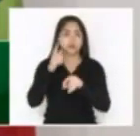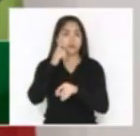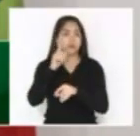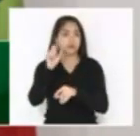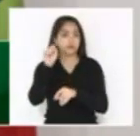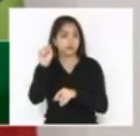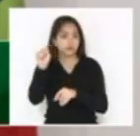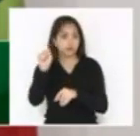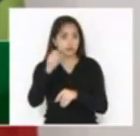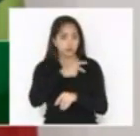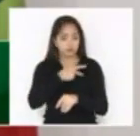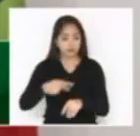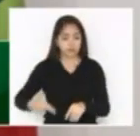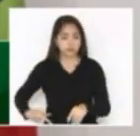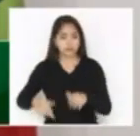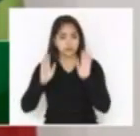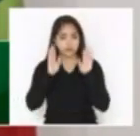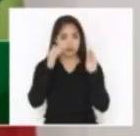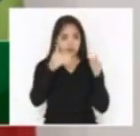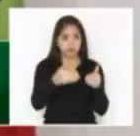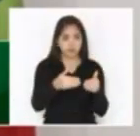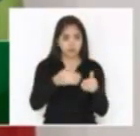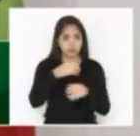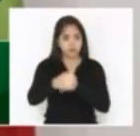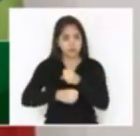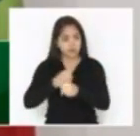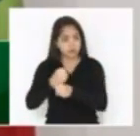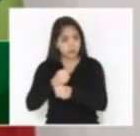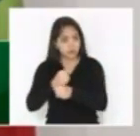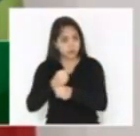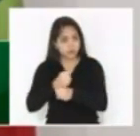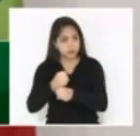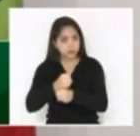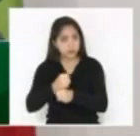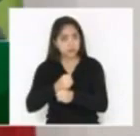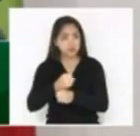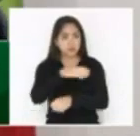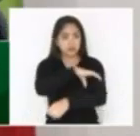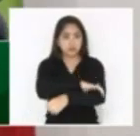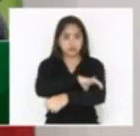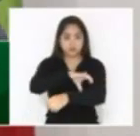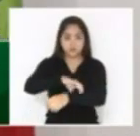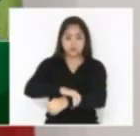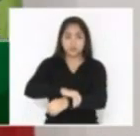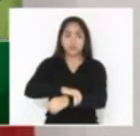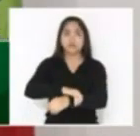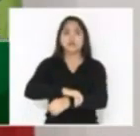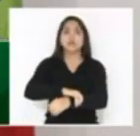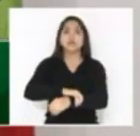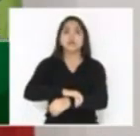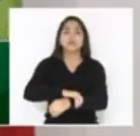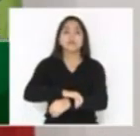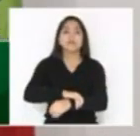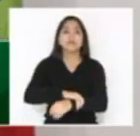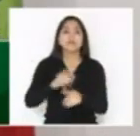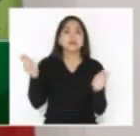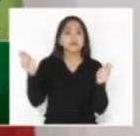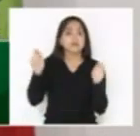o presidente da convenção para os próximos anos da Assembleia de Deus, o que vai dar o